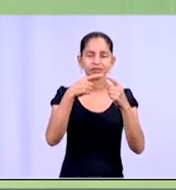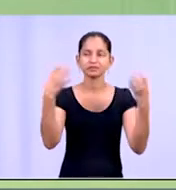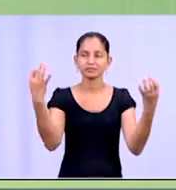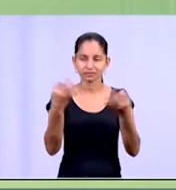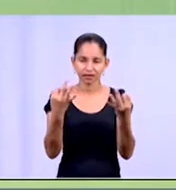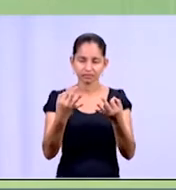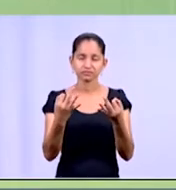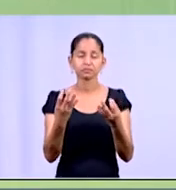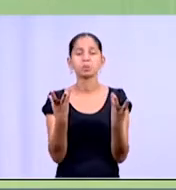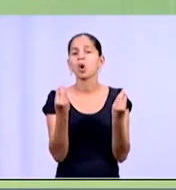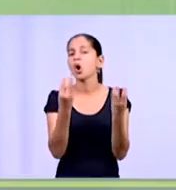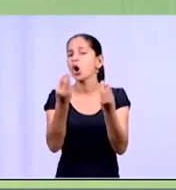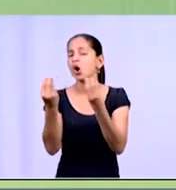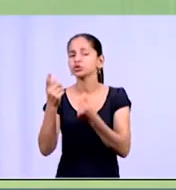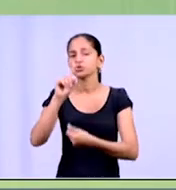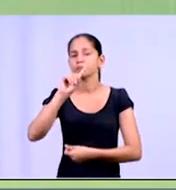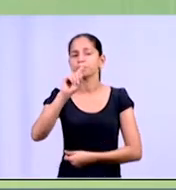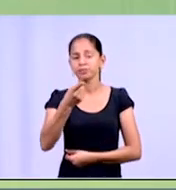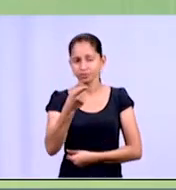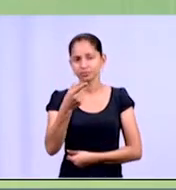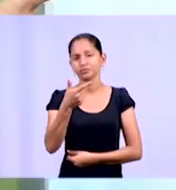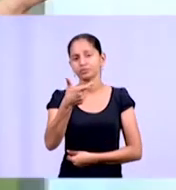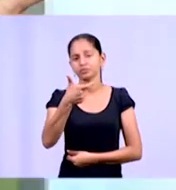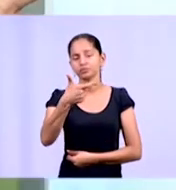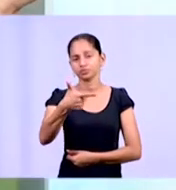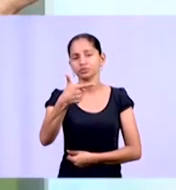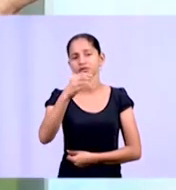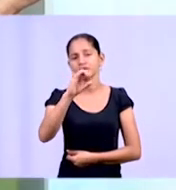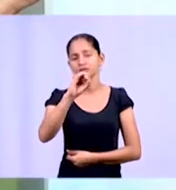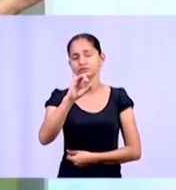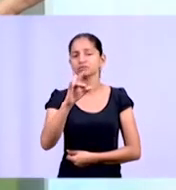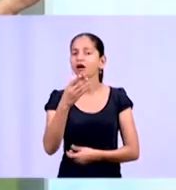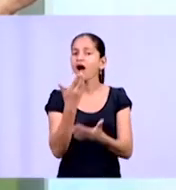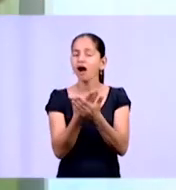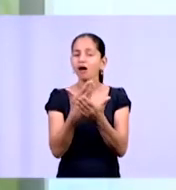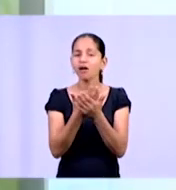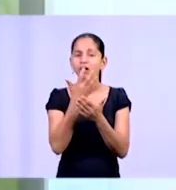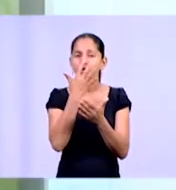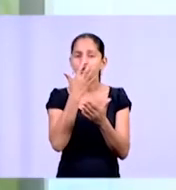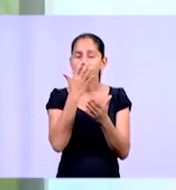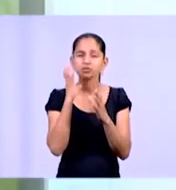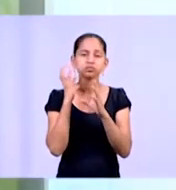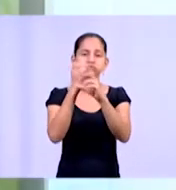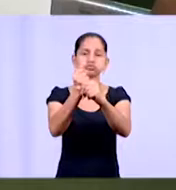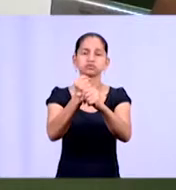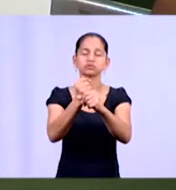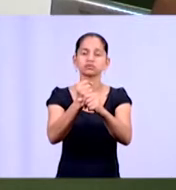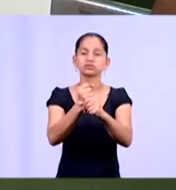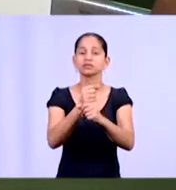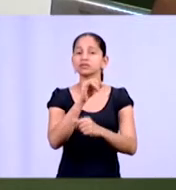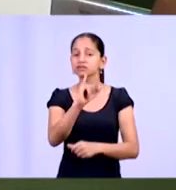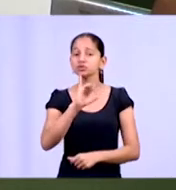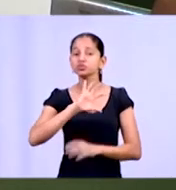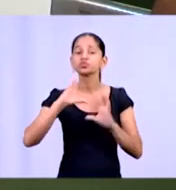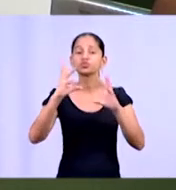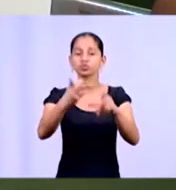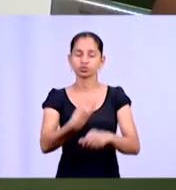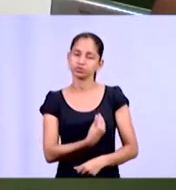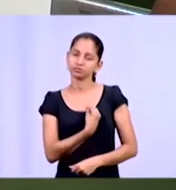né? A gente tem 1.200 alunos agora, professor, né, nessa aula aqui. Provavelmente, né, se todos